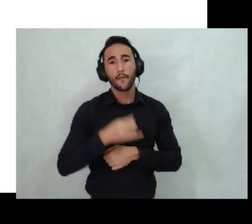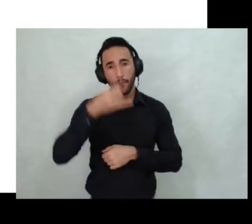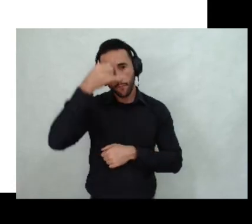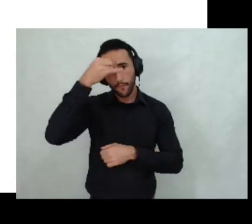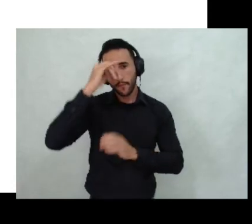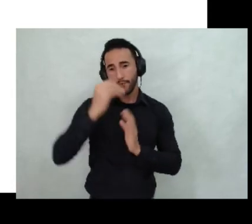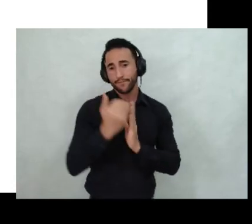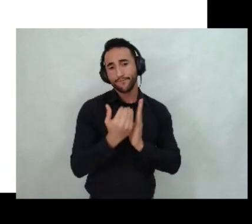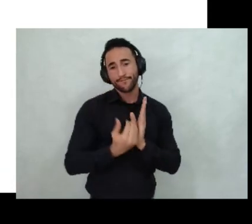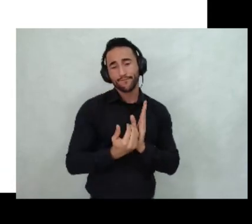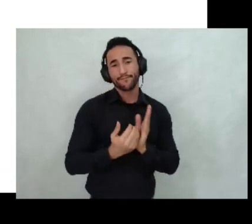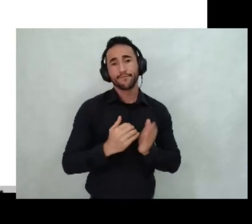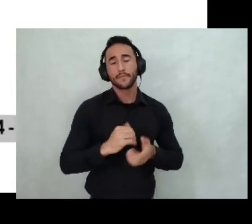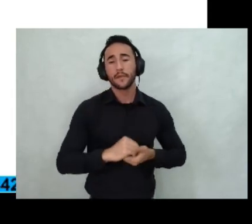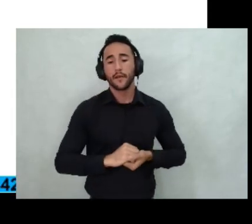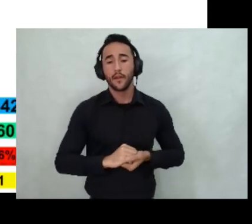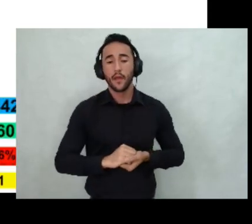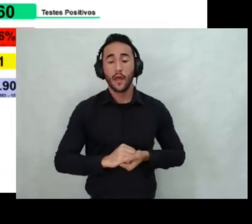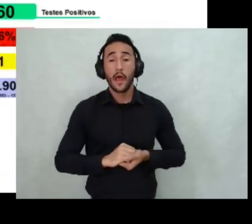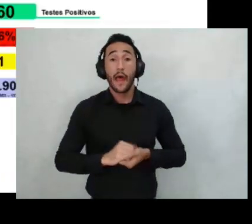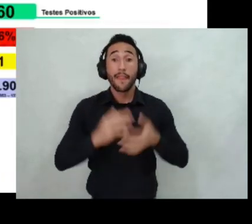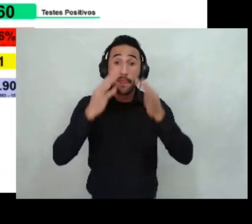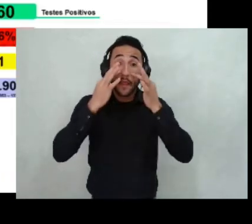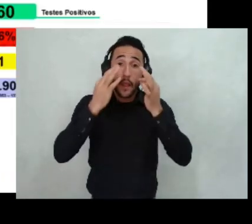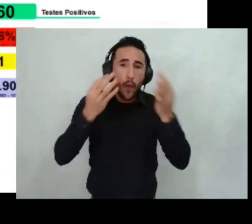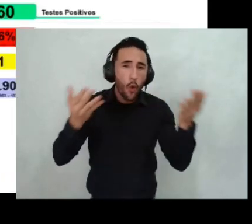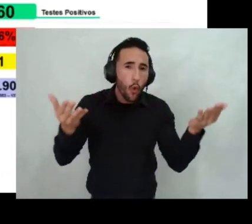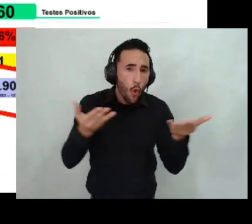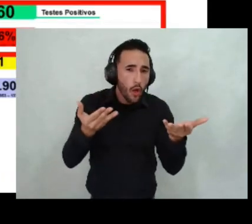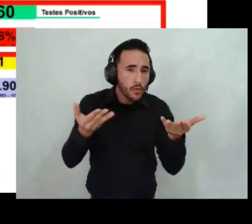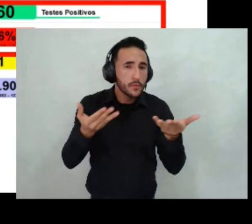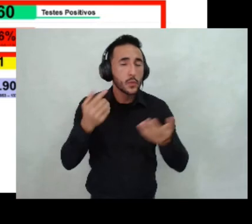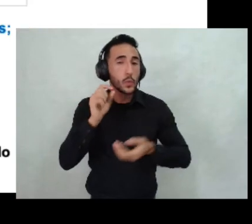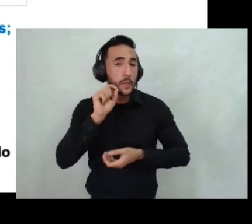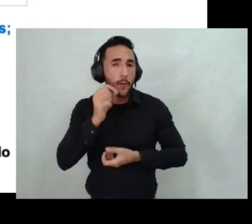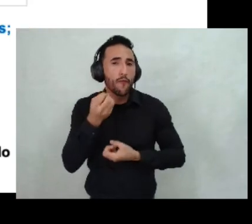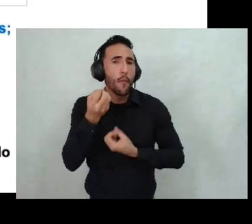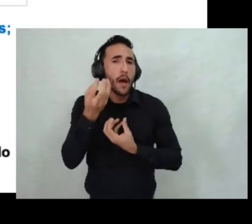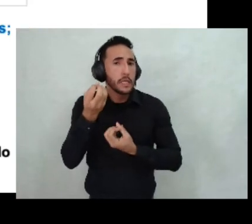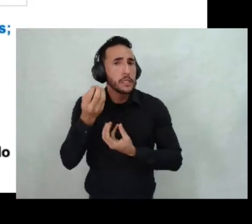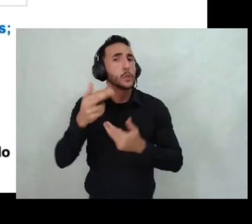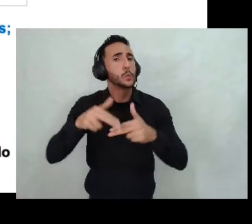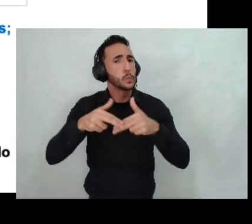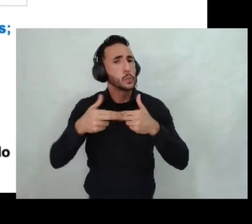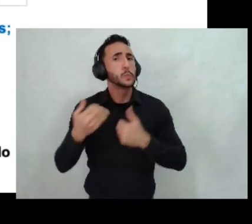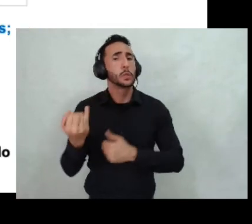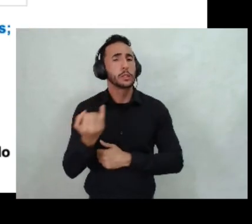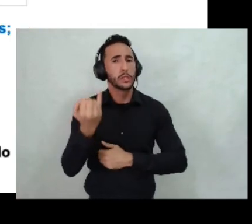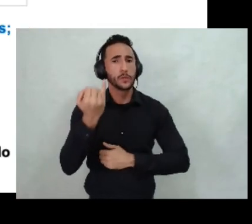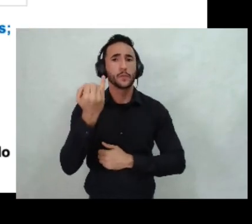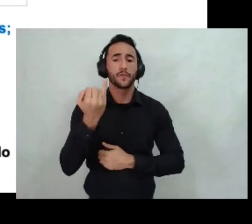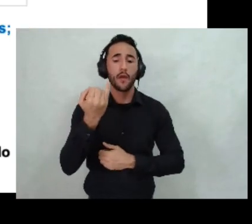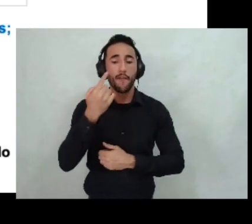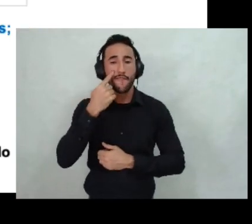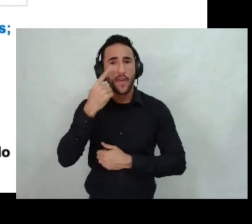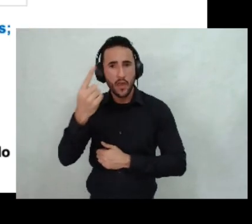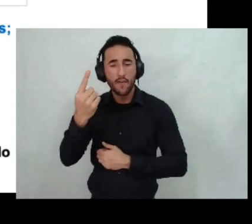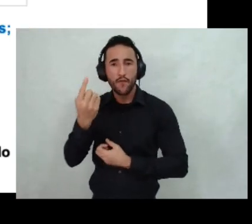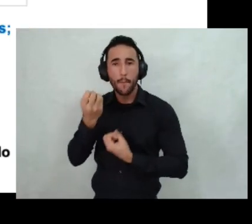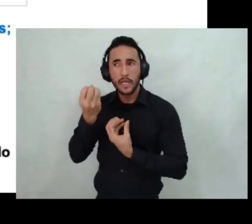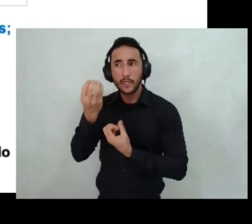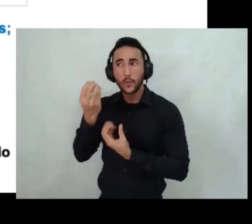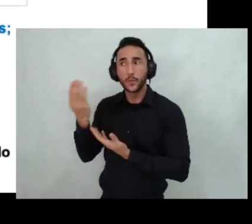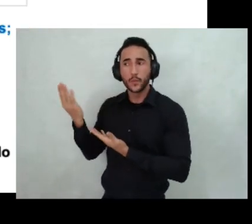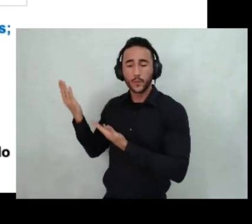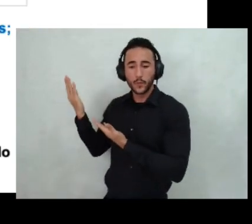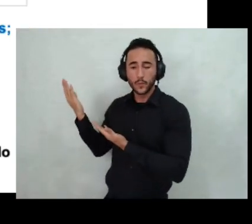finalizar, de uma informação que me parece muito importante. Olha só este dado que a gente capta entre as